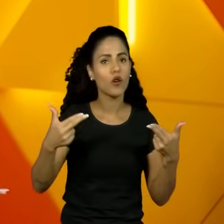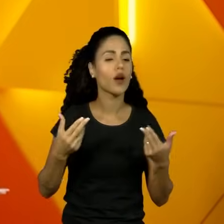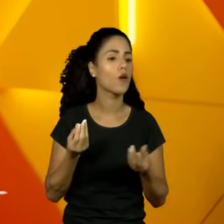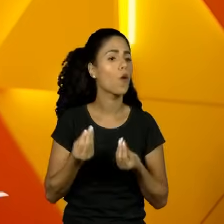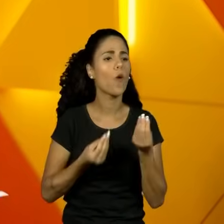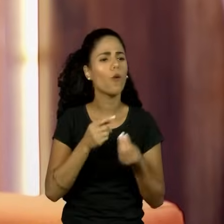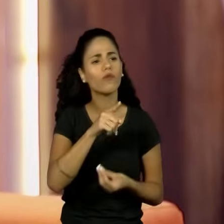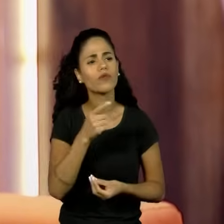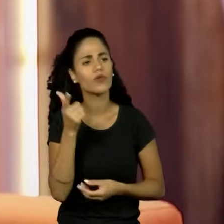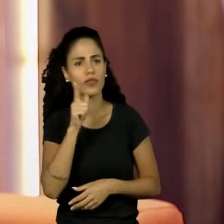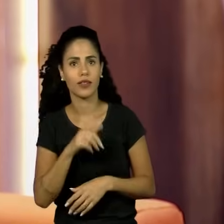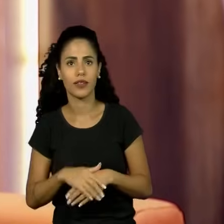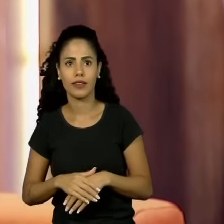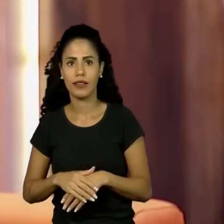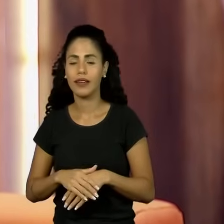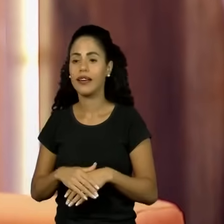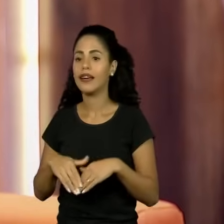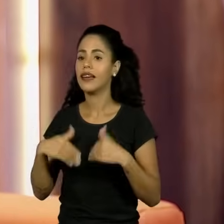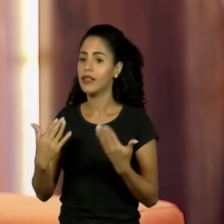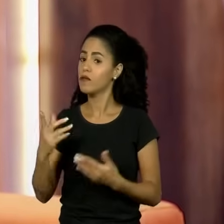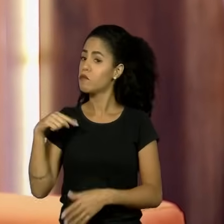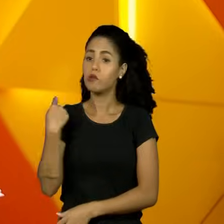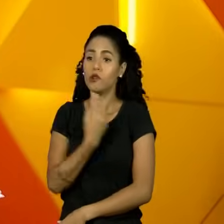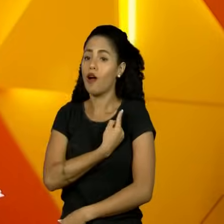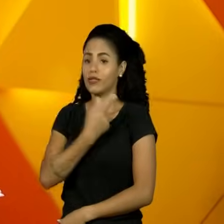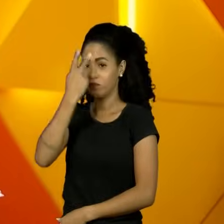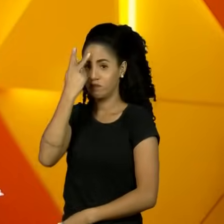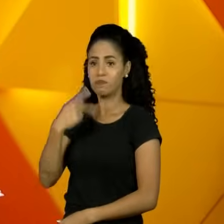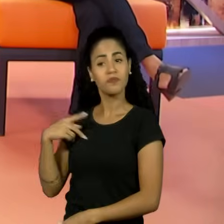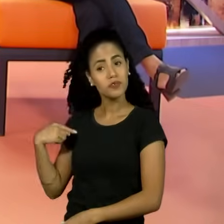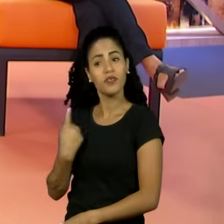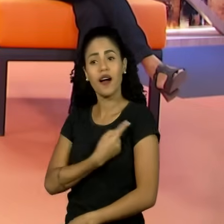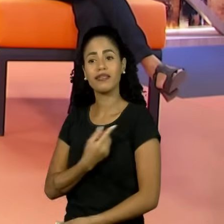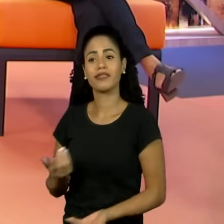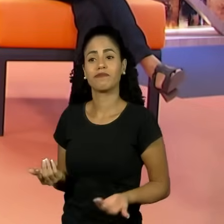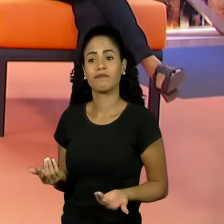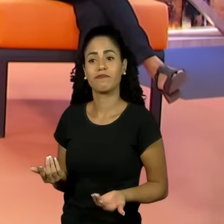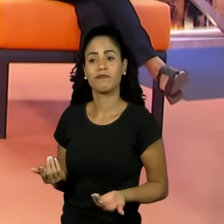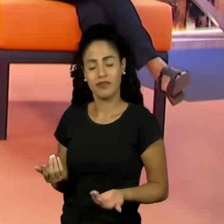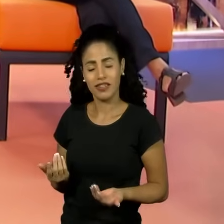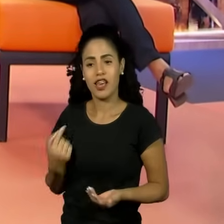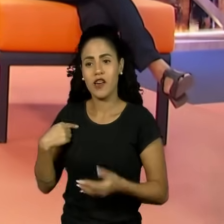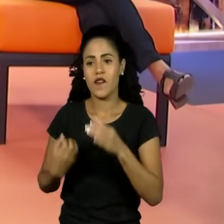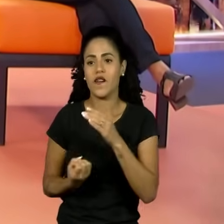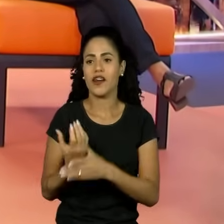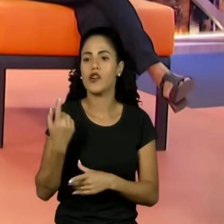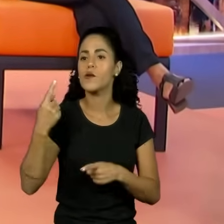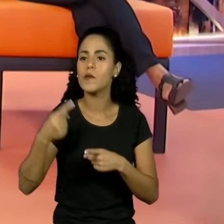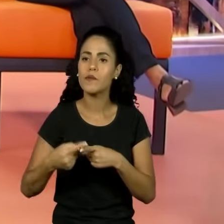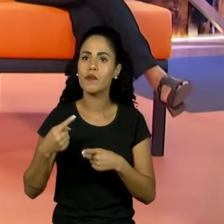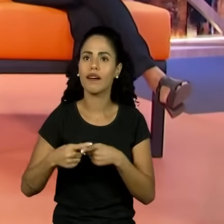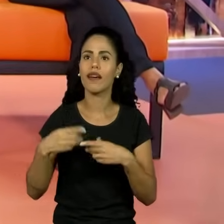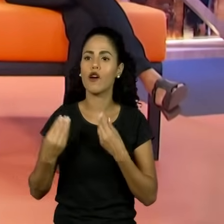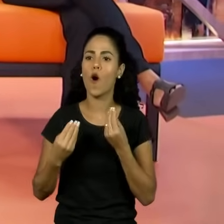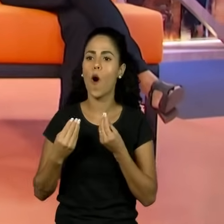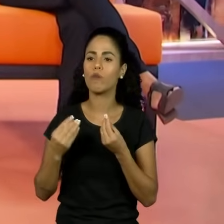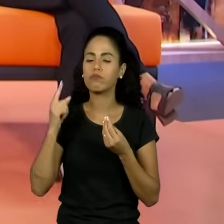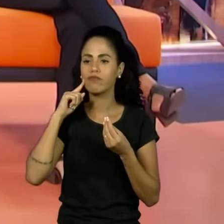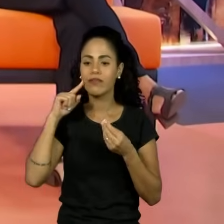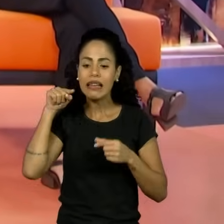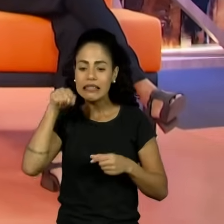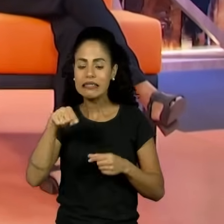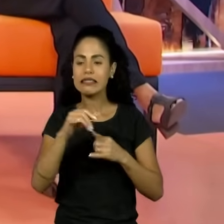Sankofa Arcade. Da gente, né? A gente parte da gente porque a gente não se vê nesse